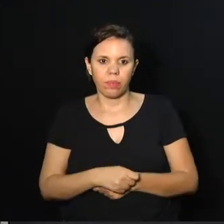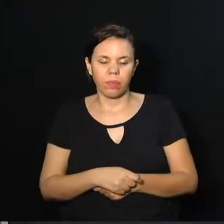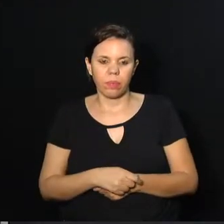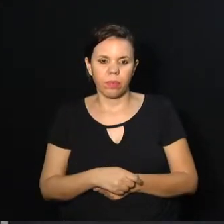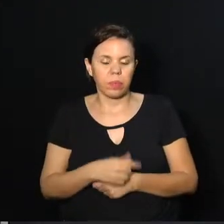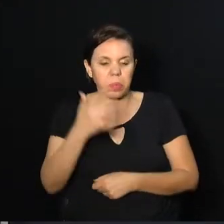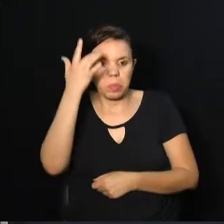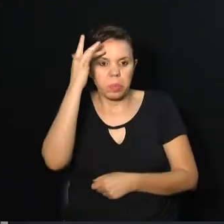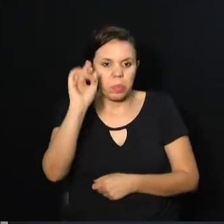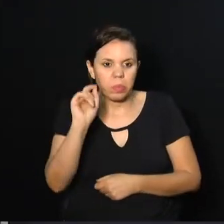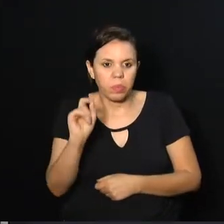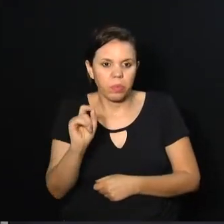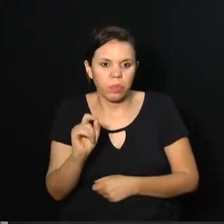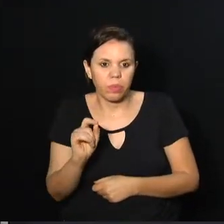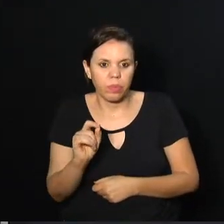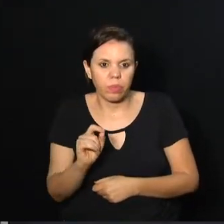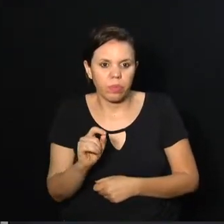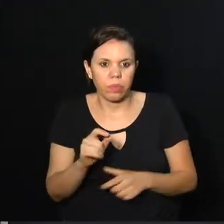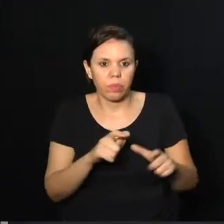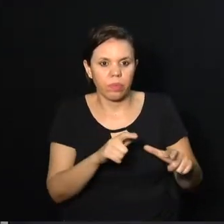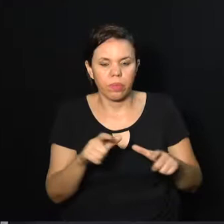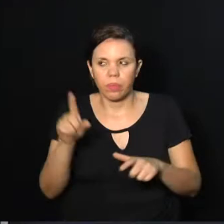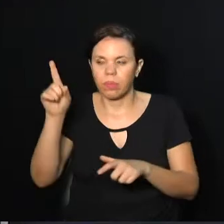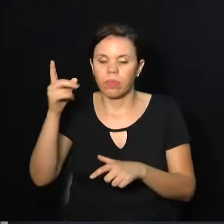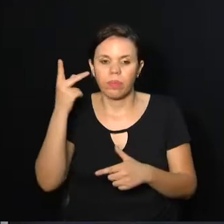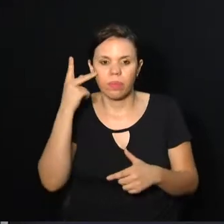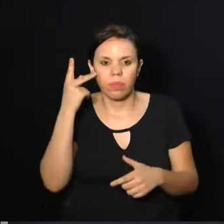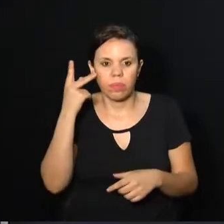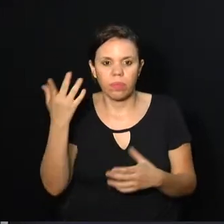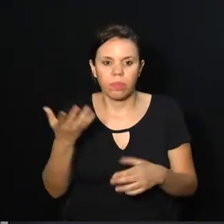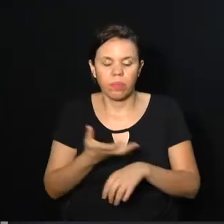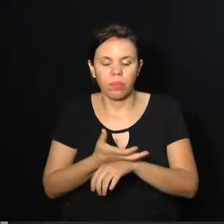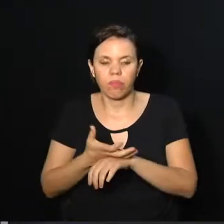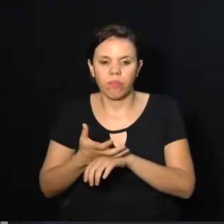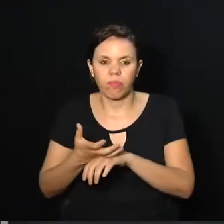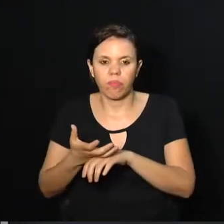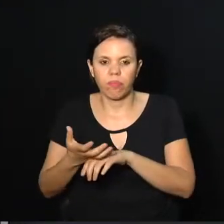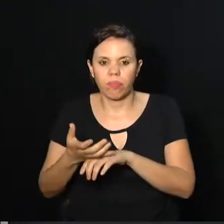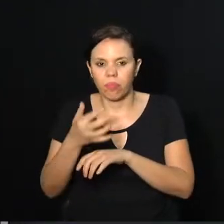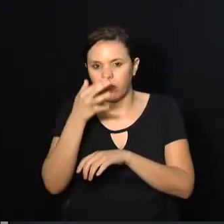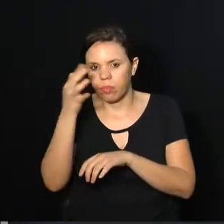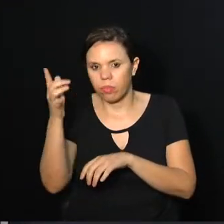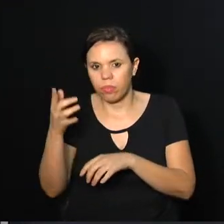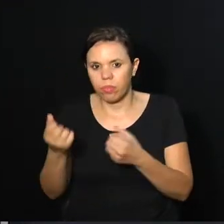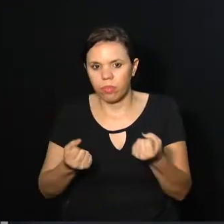não sabia, ele estava no bairro Jardim, Cidade Jardim, sabe, ali em São Paulo, ele pegava aqueles